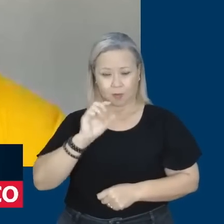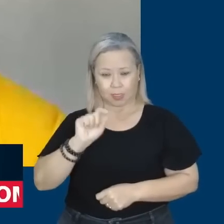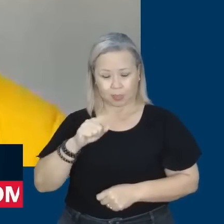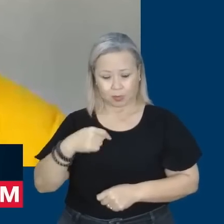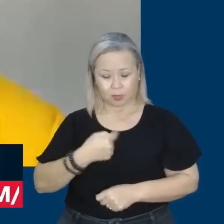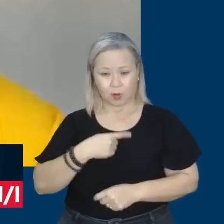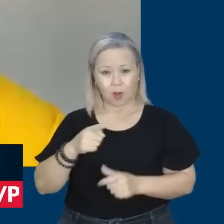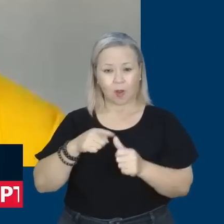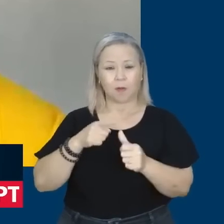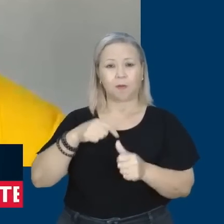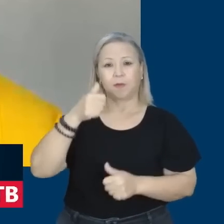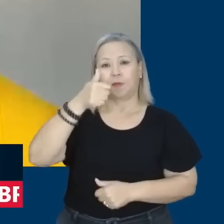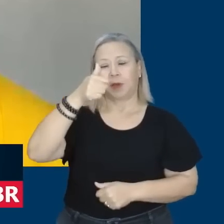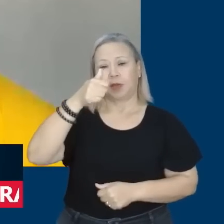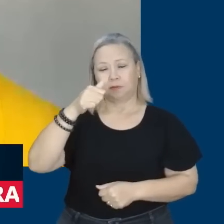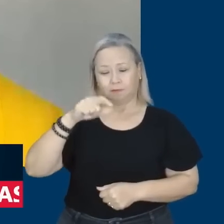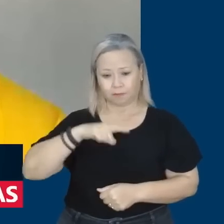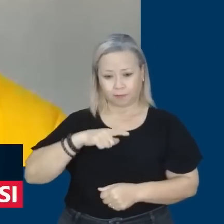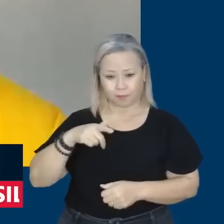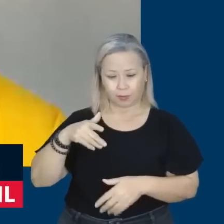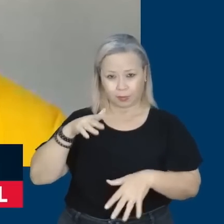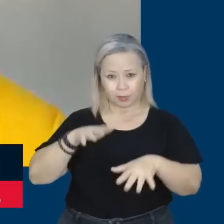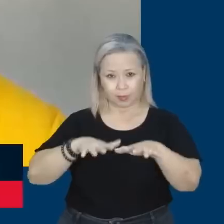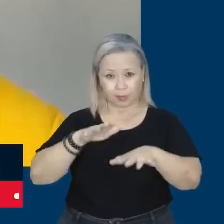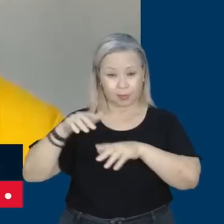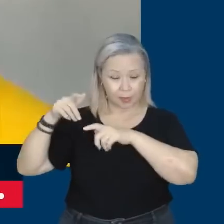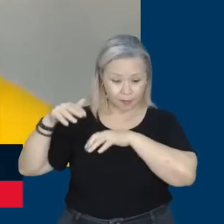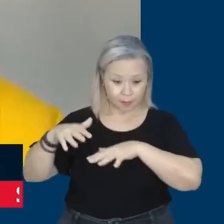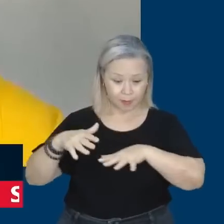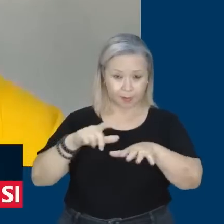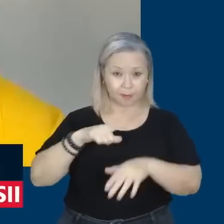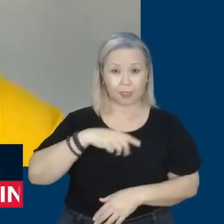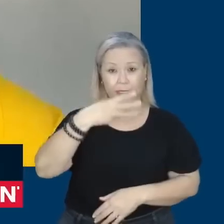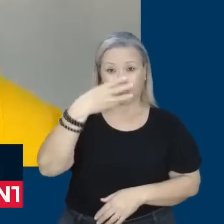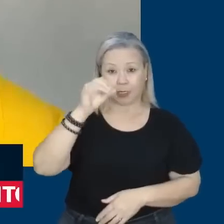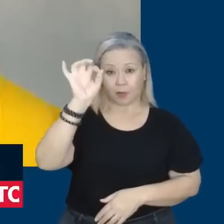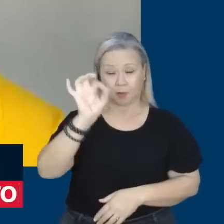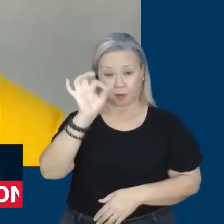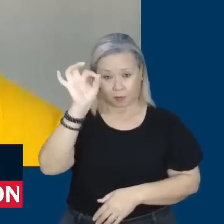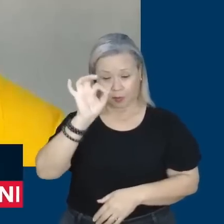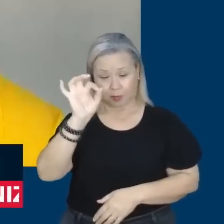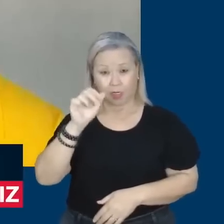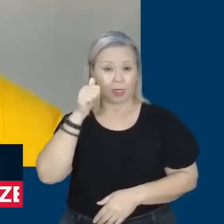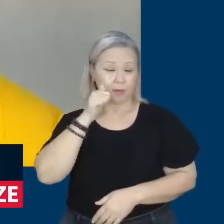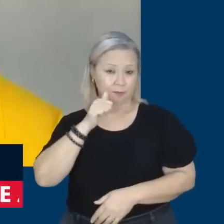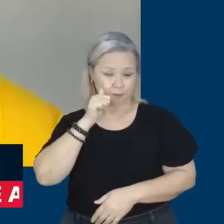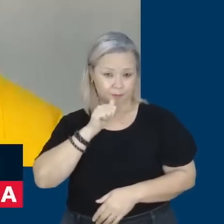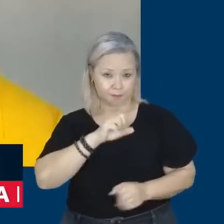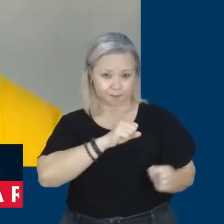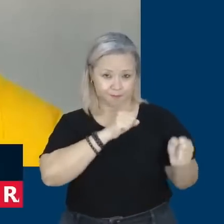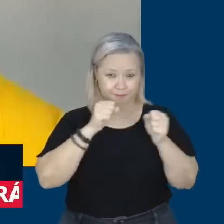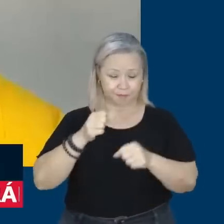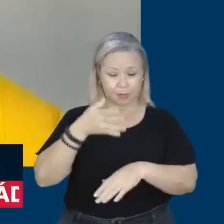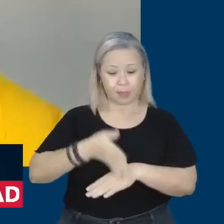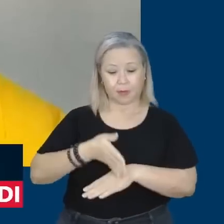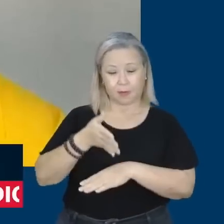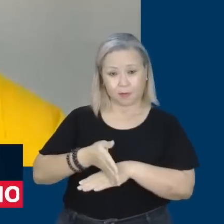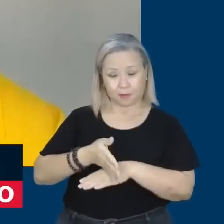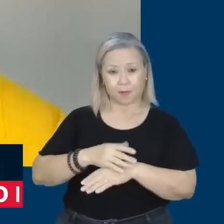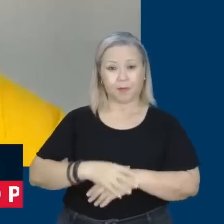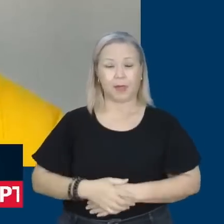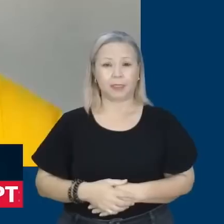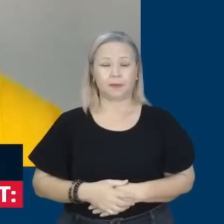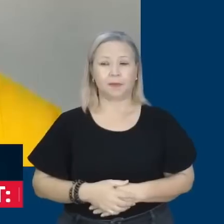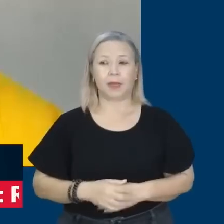gente primeiro teve a caminhada para poder ter 30% de mulheres para poder participar